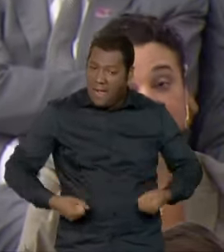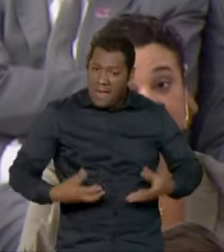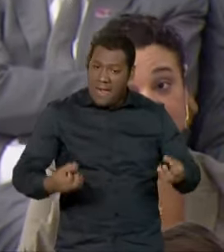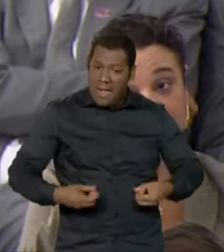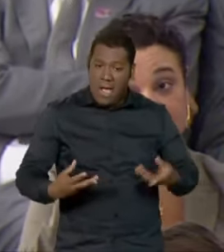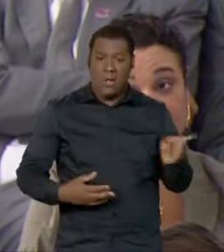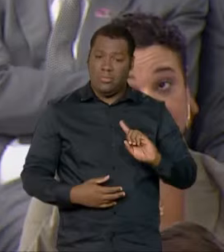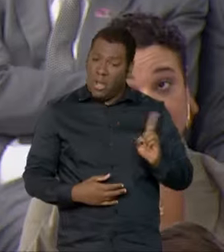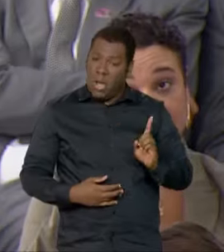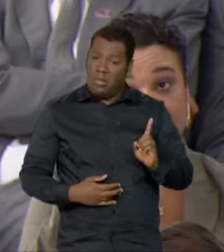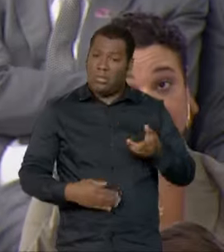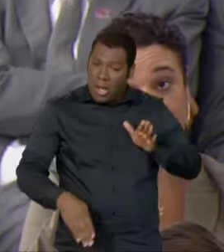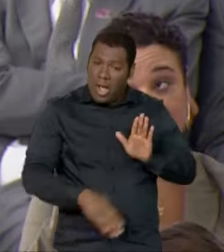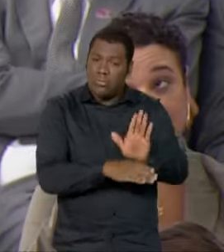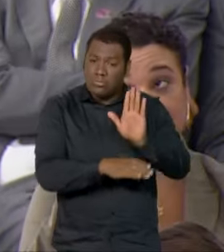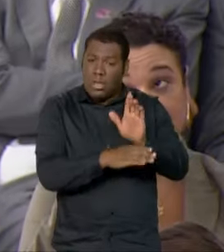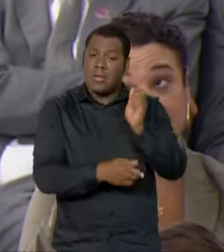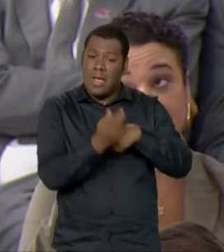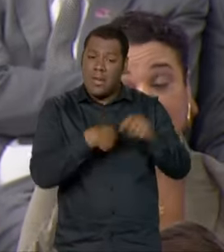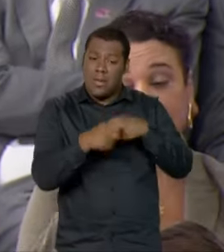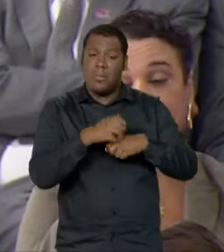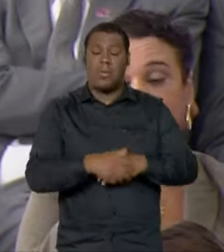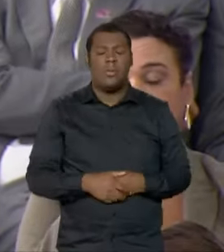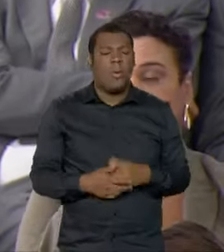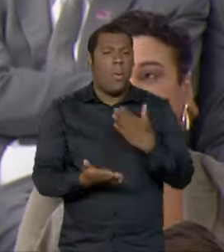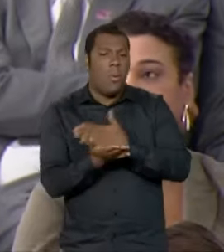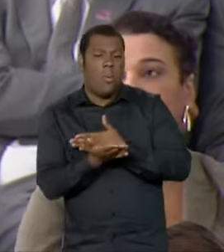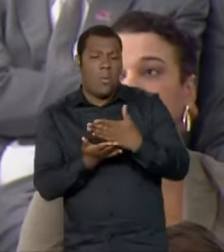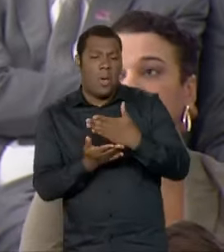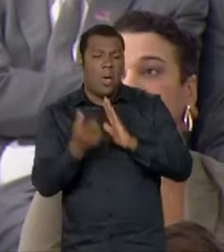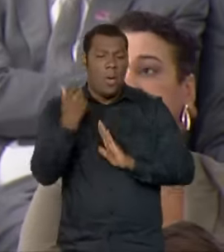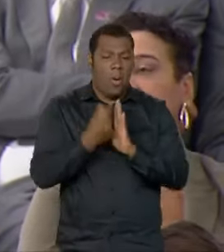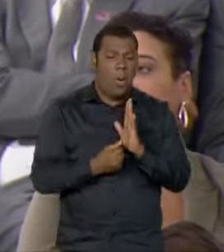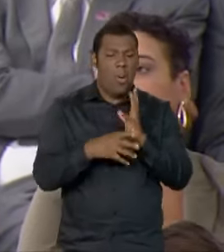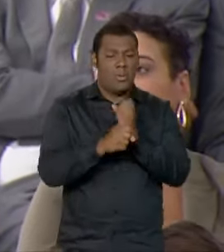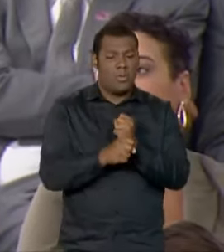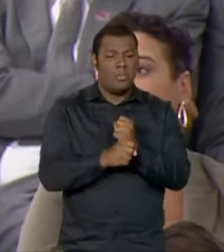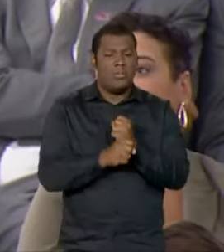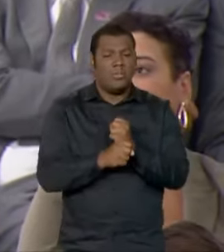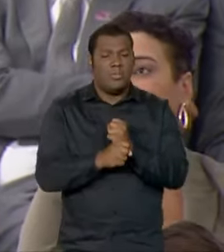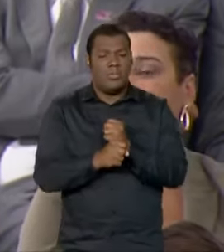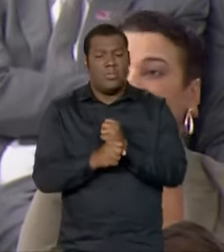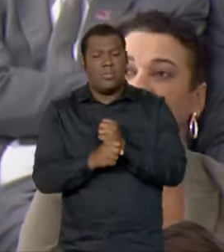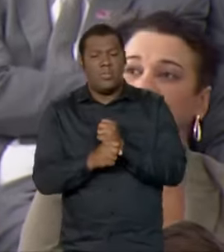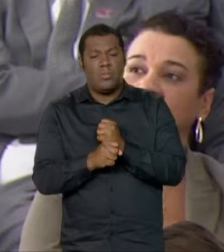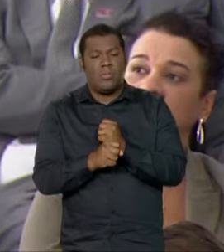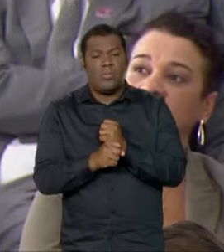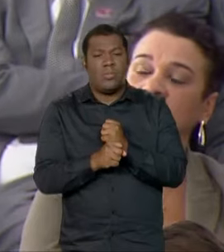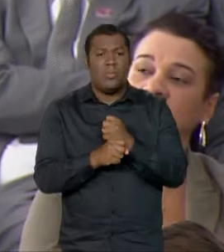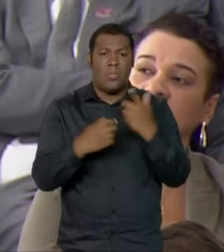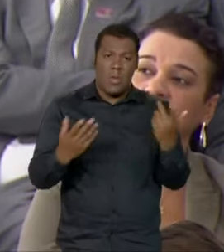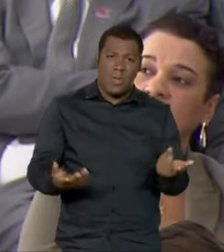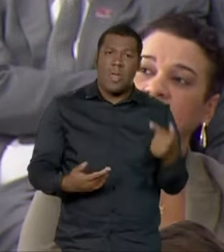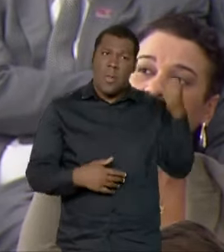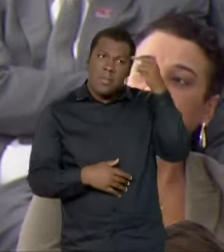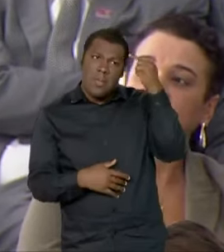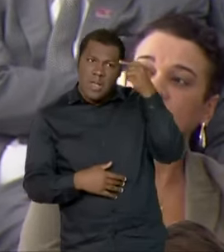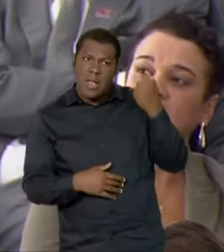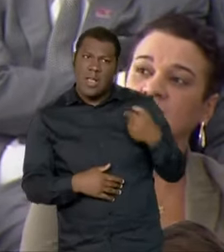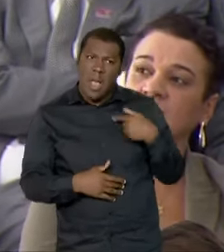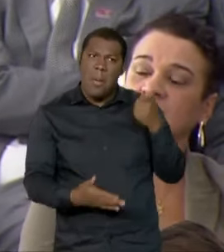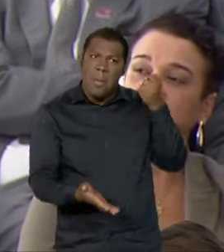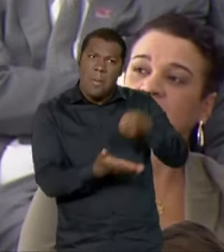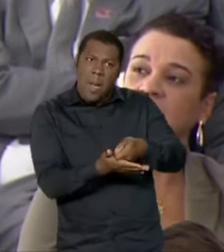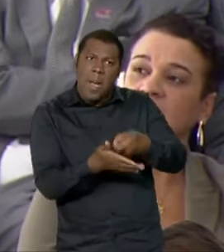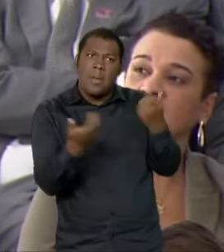gente. Porque a gente começa o nosso orçamento pensando no que você tem que deixar de reserva para pagar.